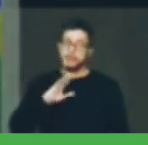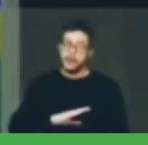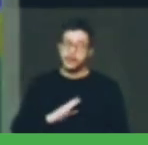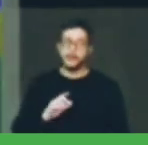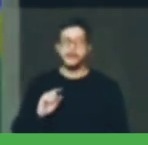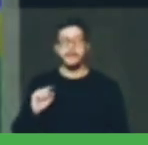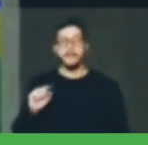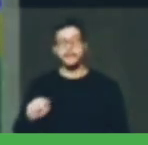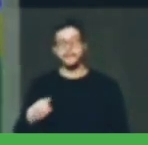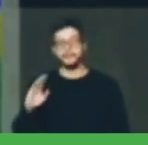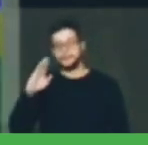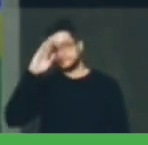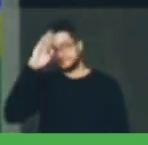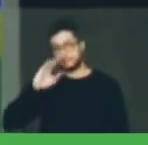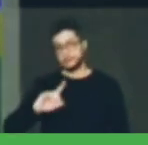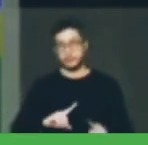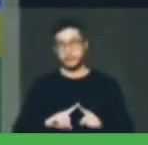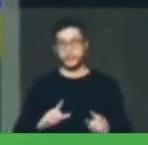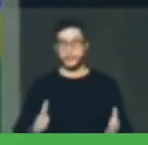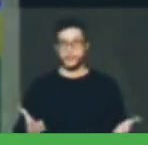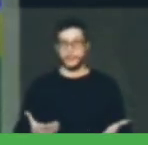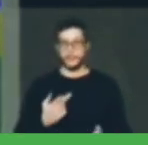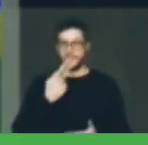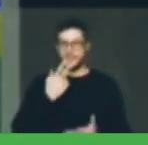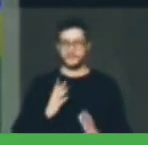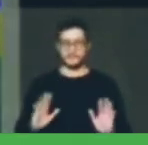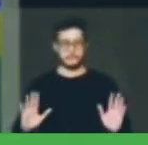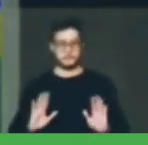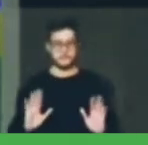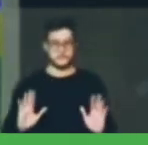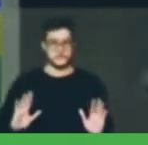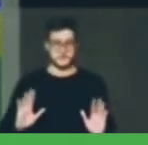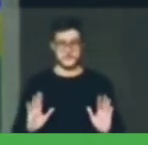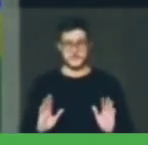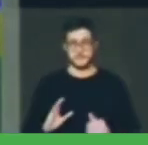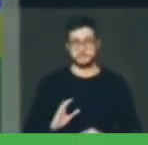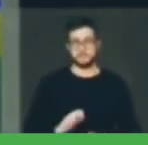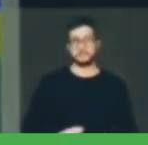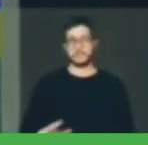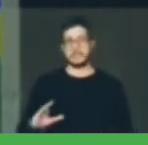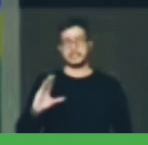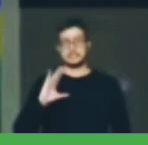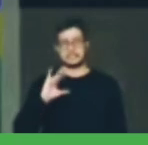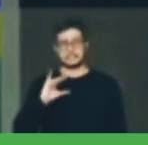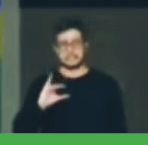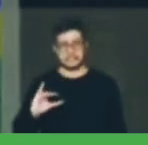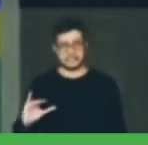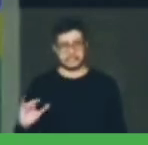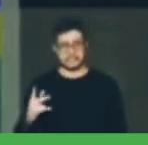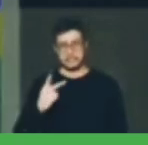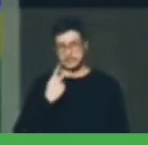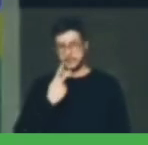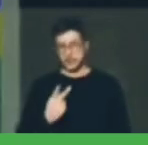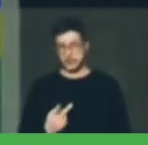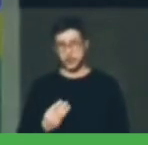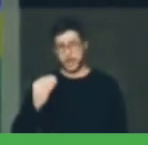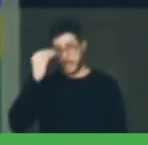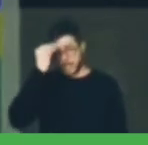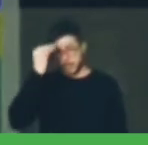a boca dizendo que a ciência culpa o agronegócio. Aliás, há pouco eu ouvi